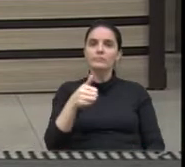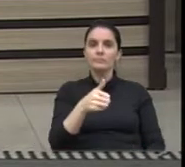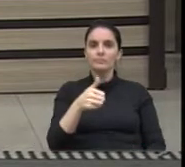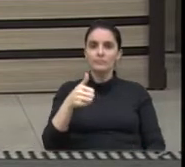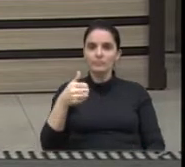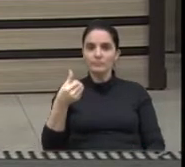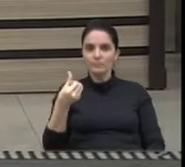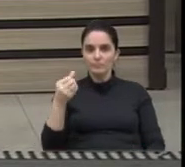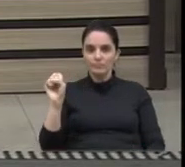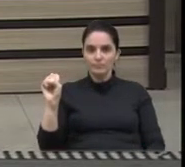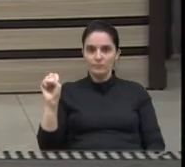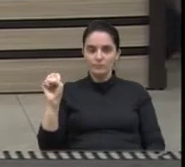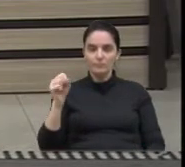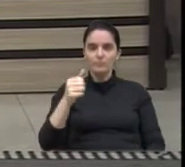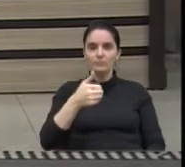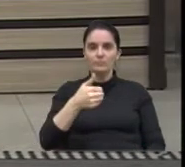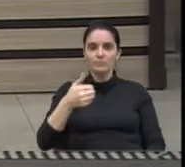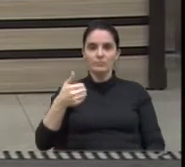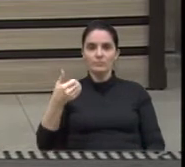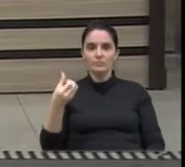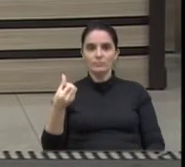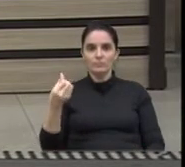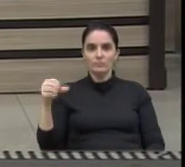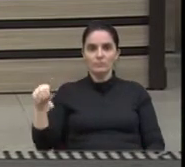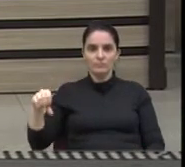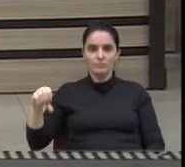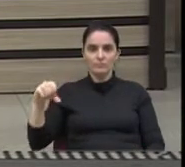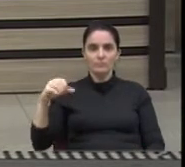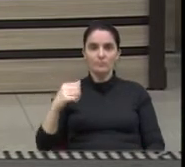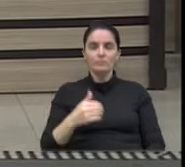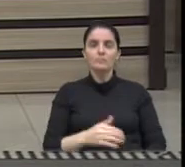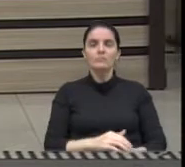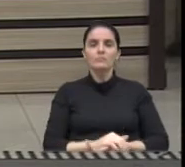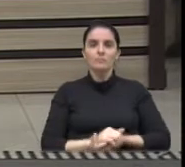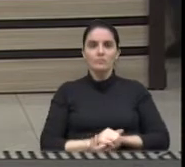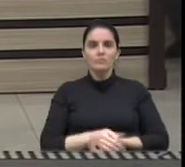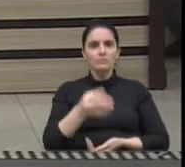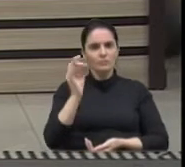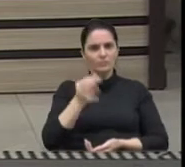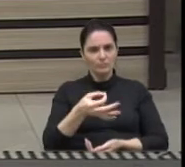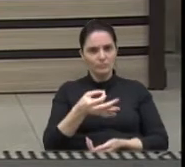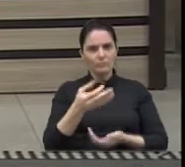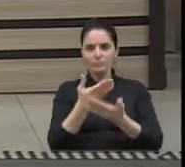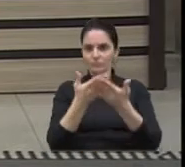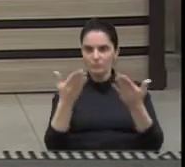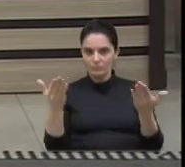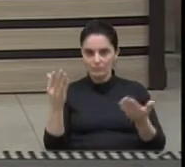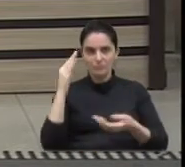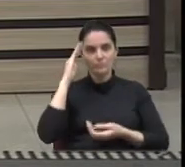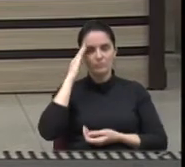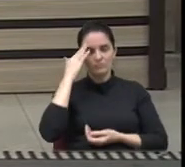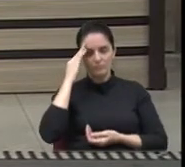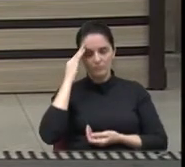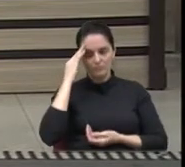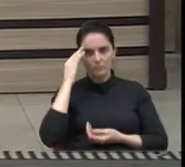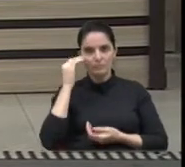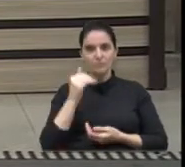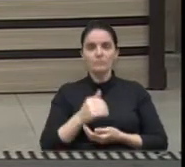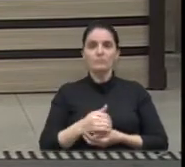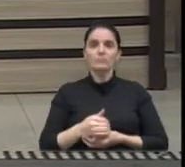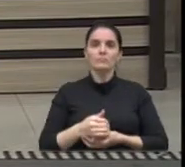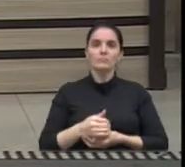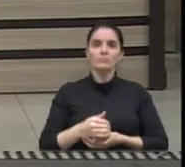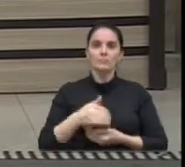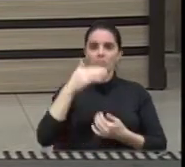1167/17, 1168/17, 1169/17. Certo do entendimento e compreensão de Vossa Excelência, apresento nesse